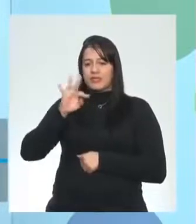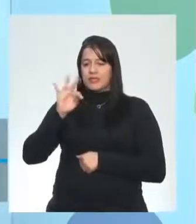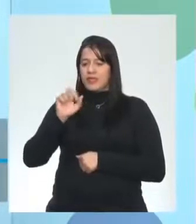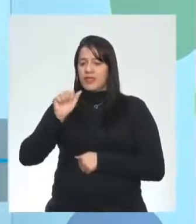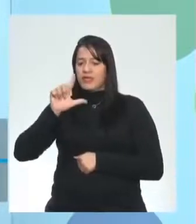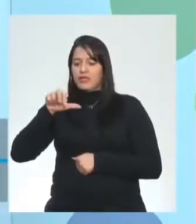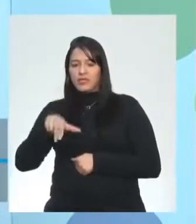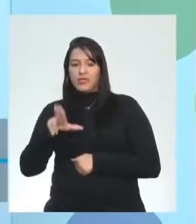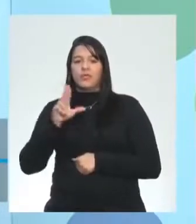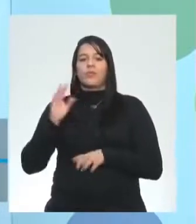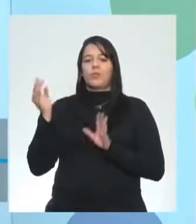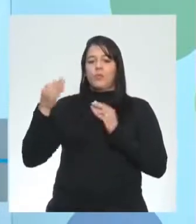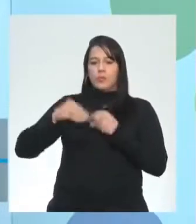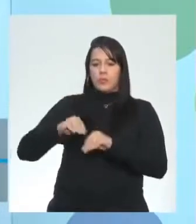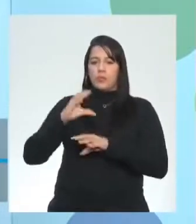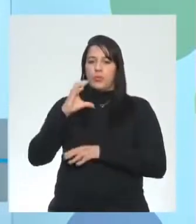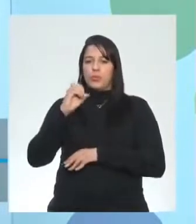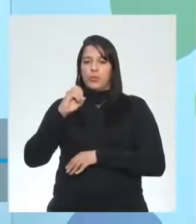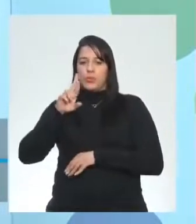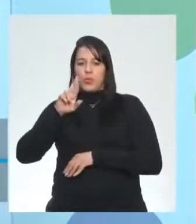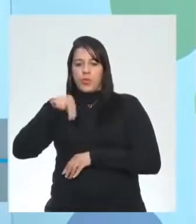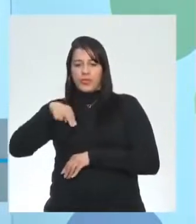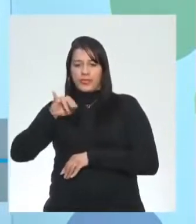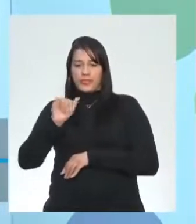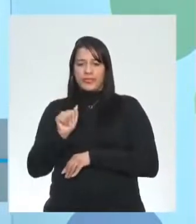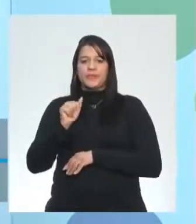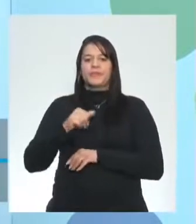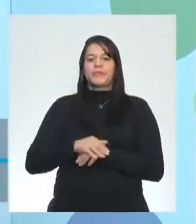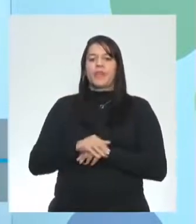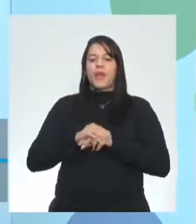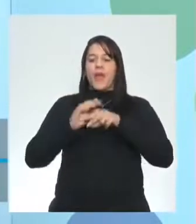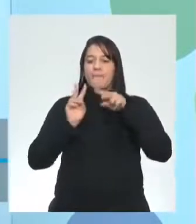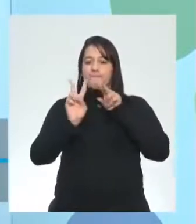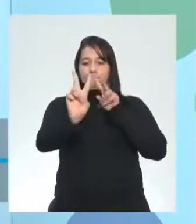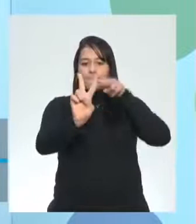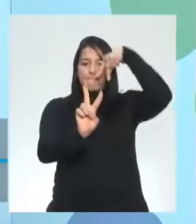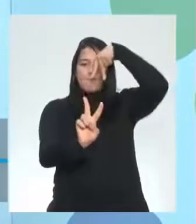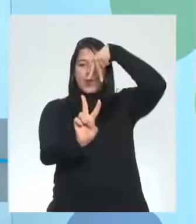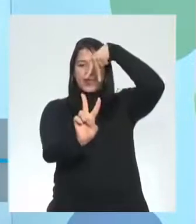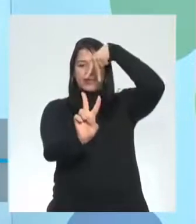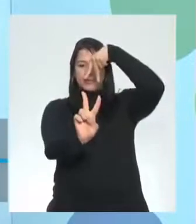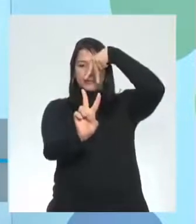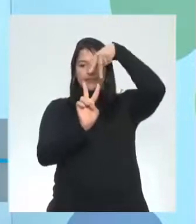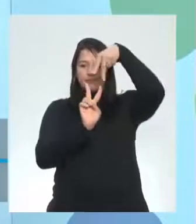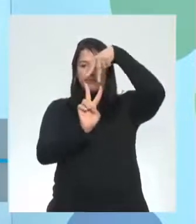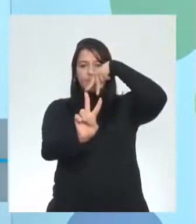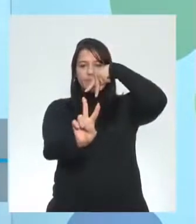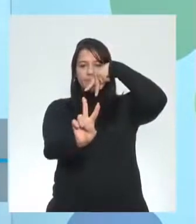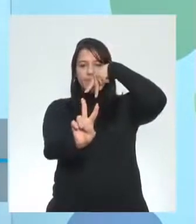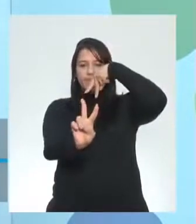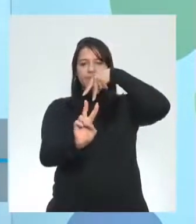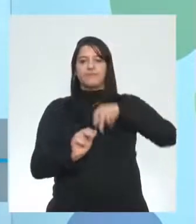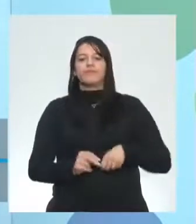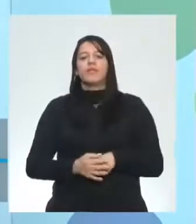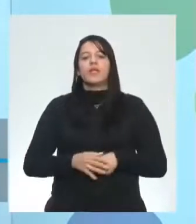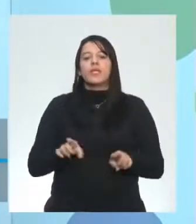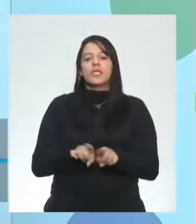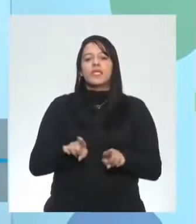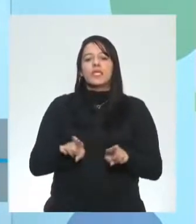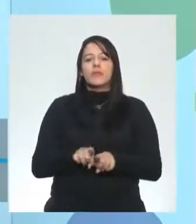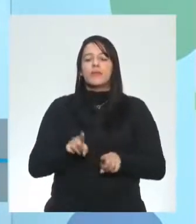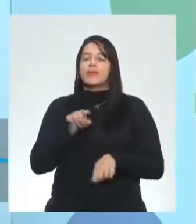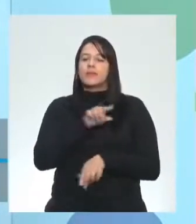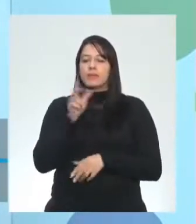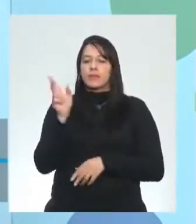depois córnea de novo. Maneira invertida, professor Maria aqui conversando com a gente, de forma invertida. Professor